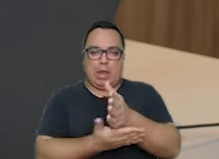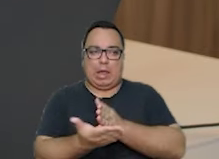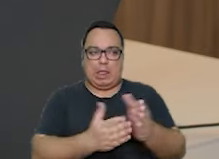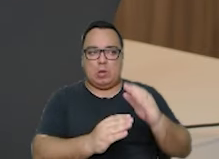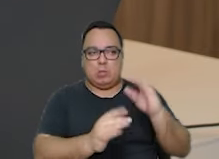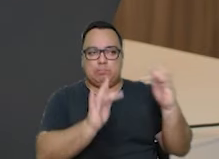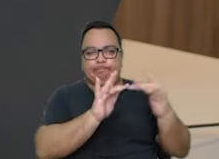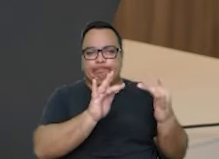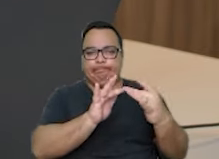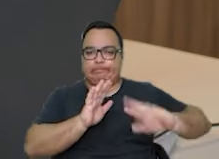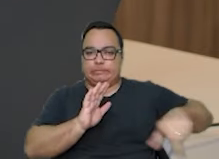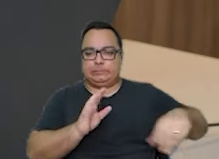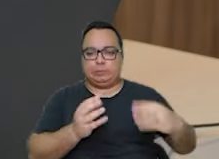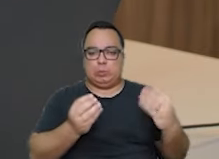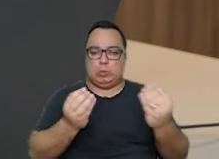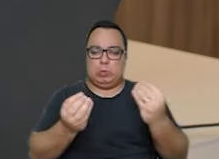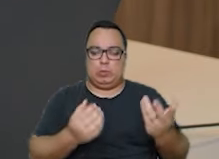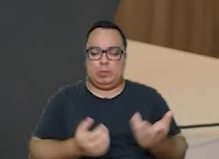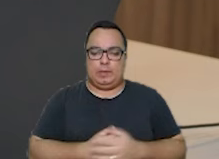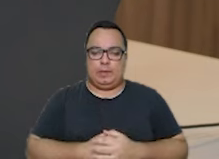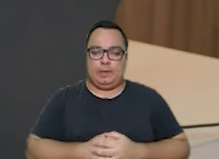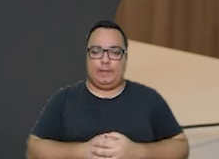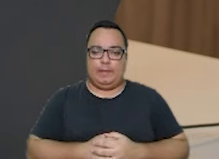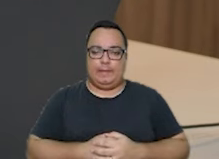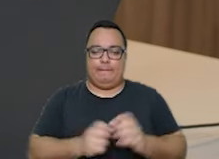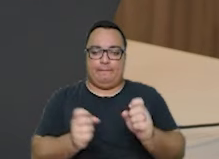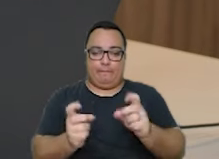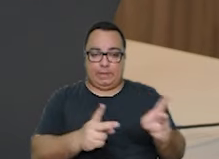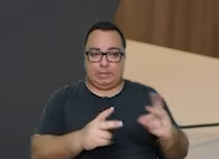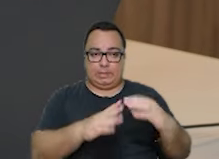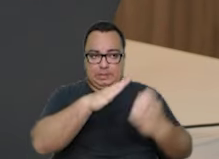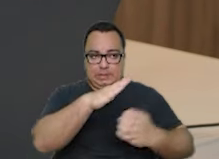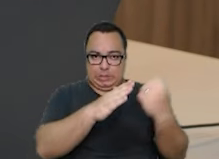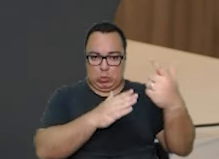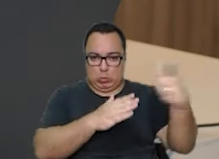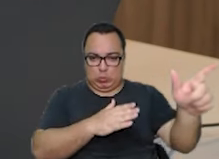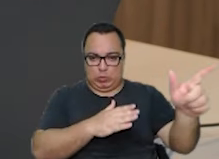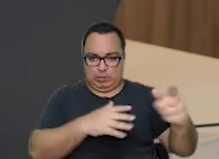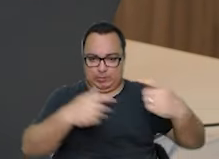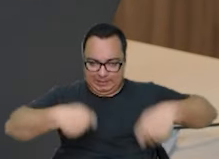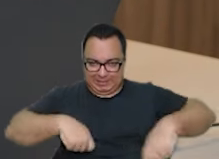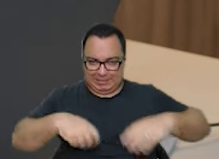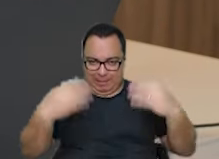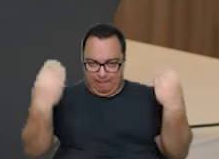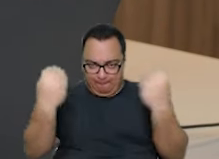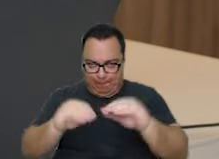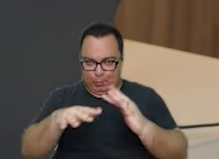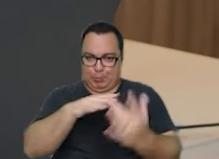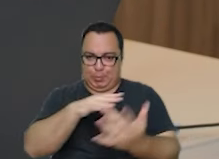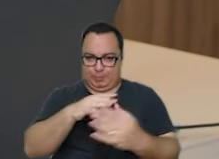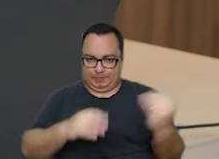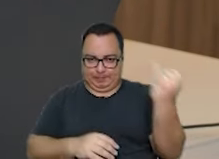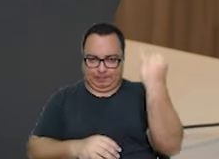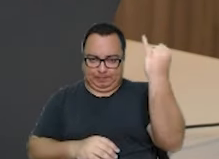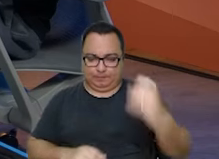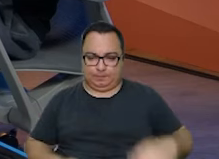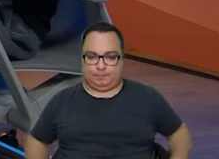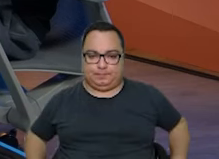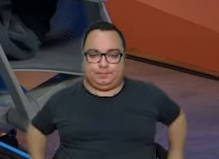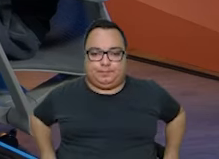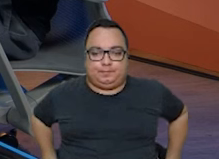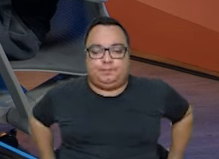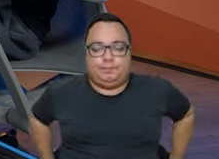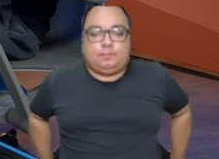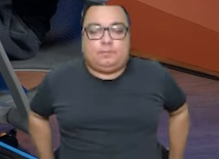diferente o canal é diferente então para quem vende para outra empresa é importante também essa presença digital Ah eu acho que sim